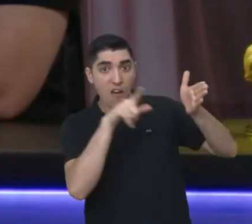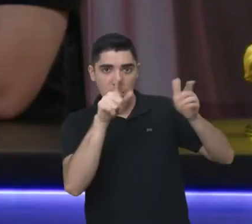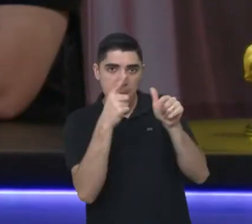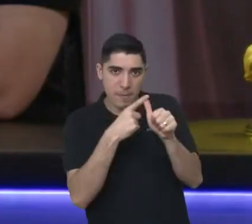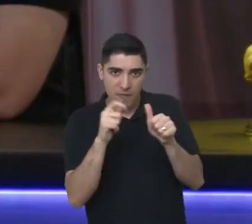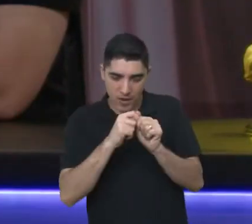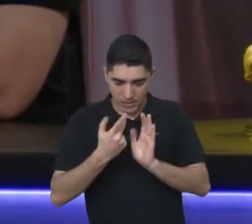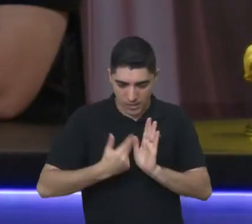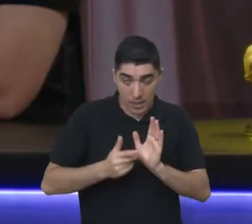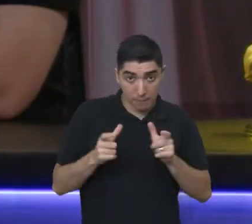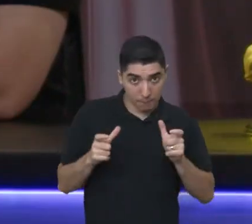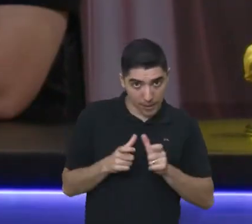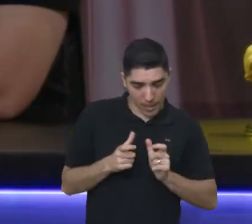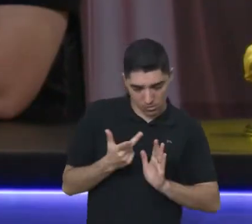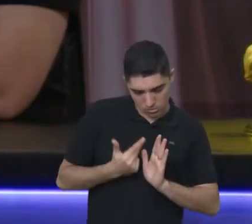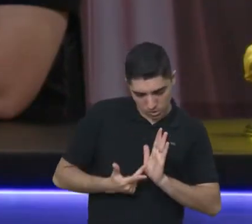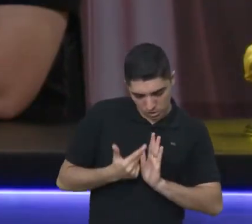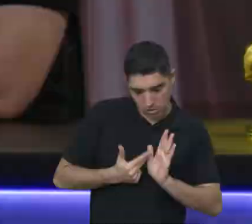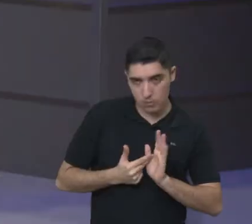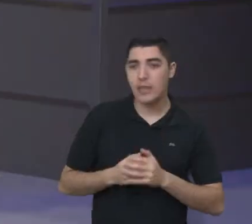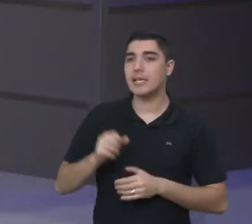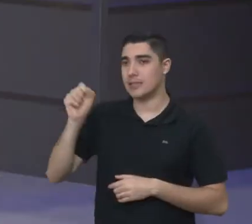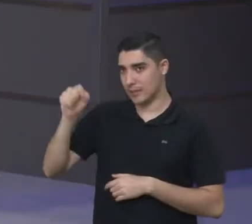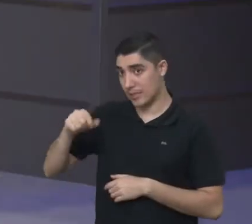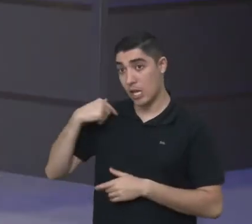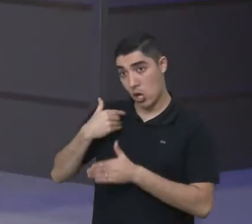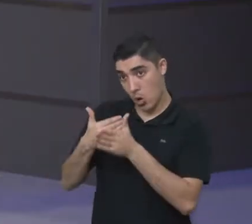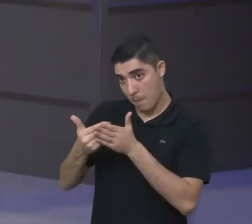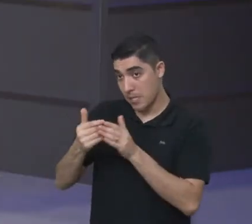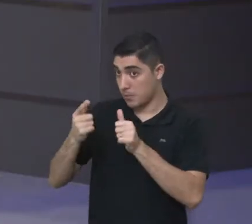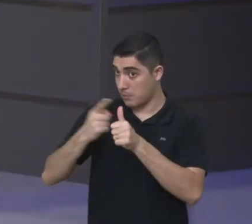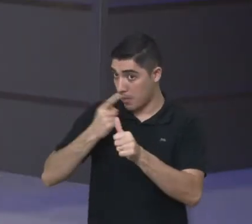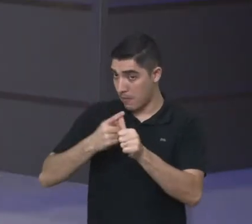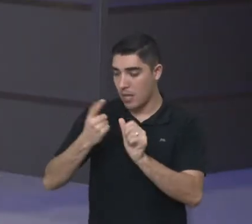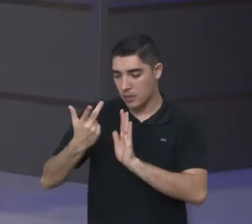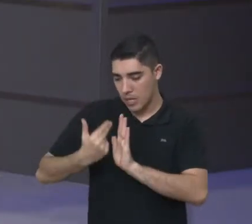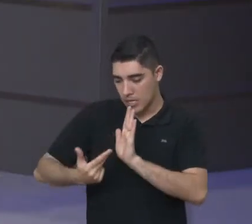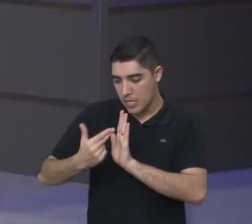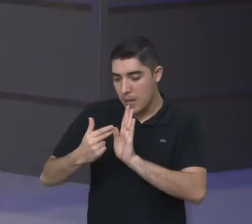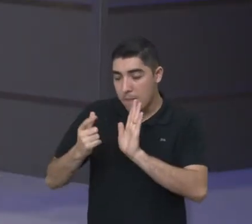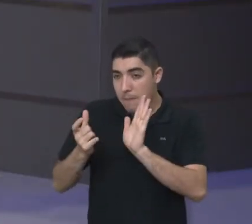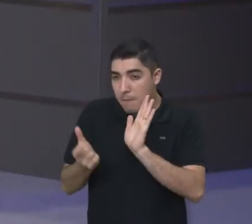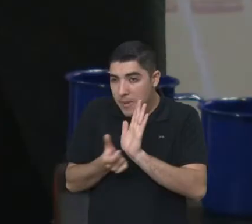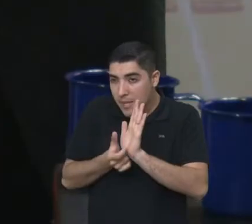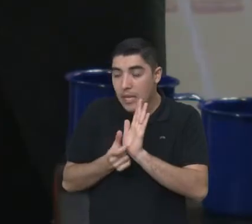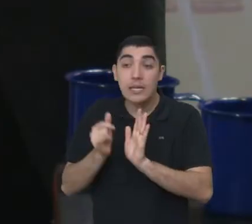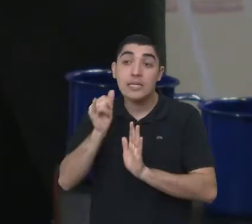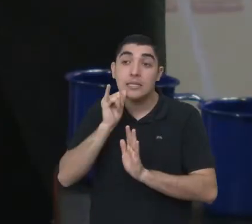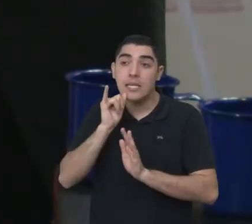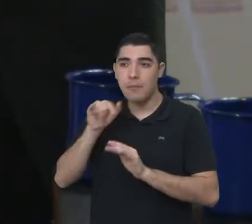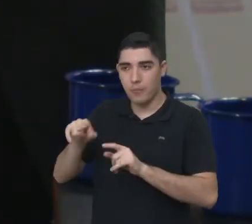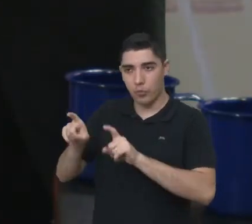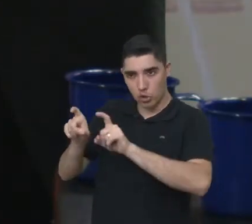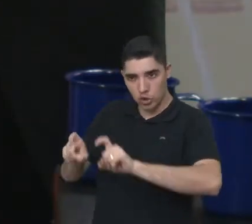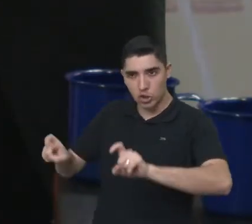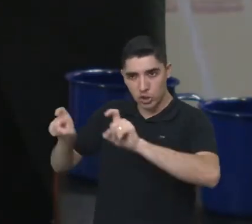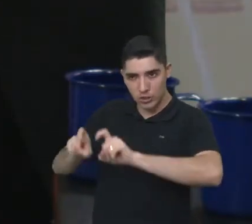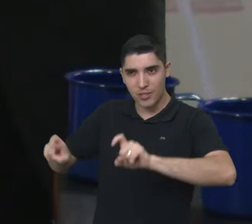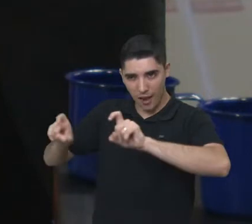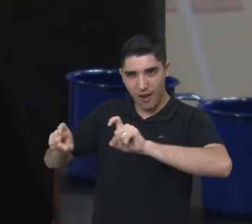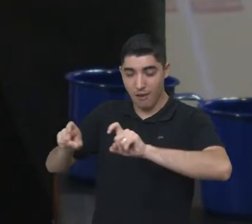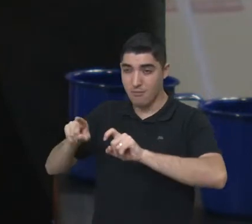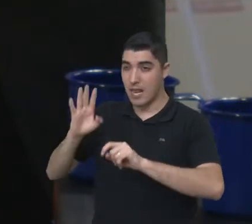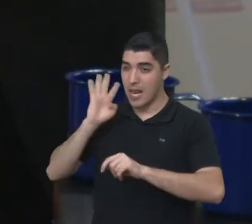tela maior, para um muro maior, enfim. Sim, eu começo sempre desenhando pequenininho. O barato do digital, quando você passa para o computador,